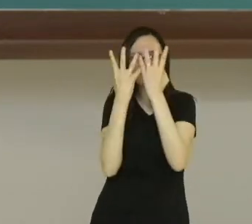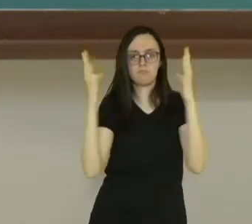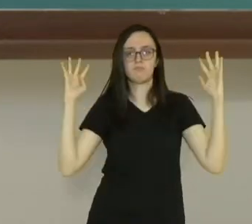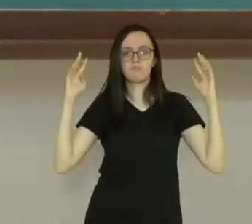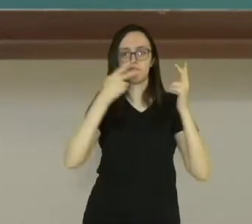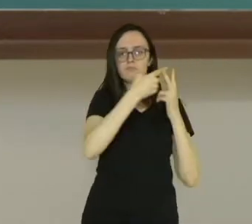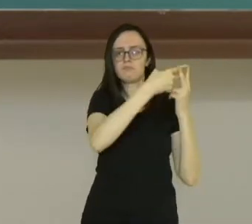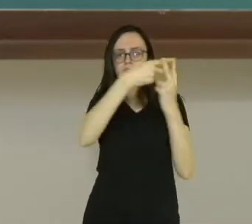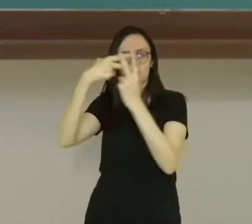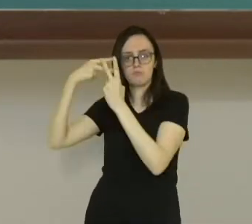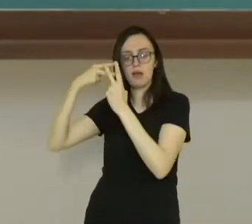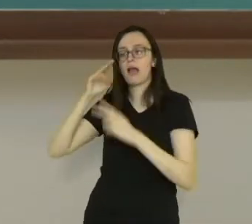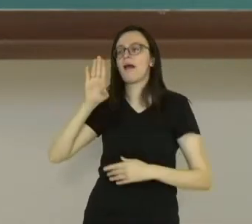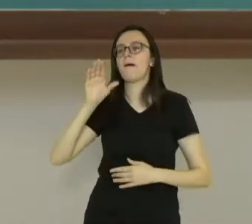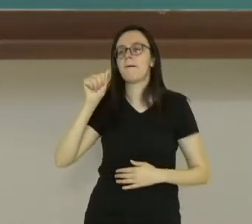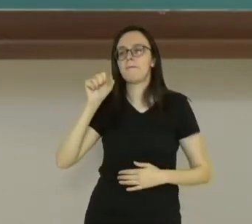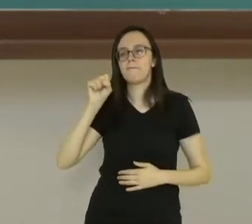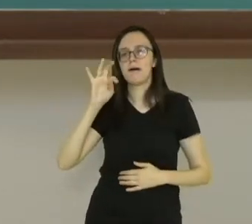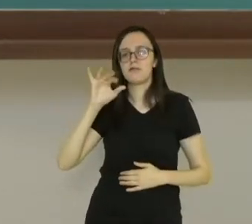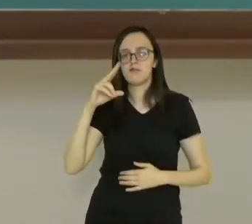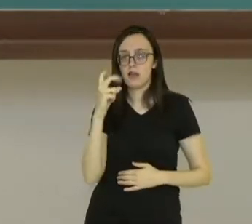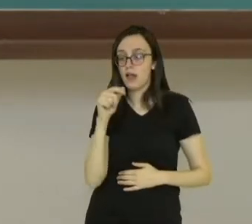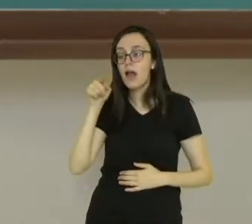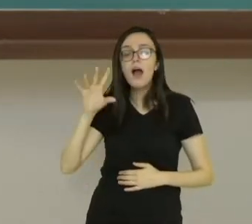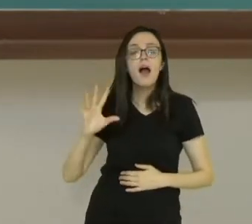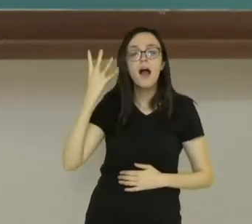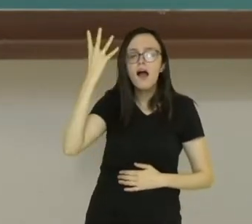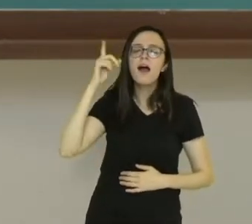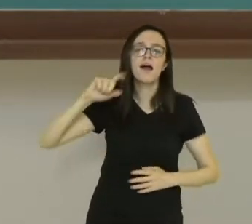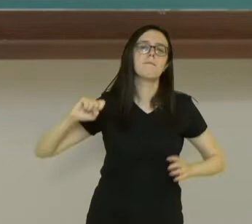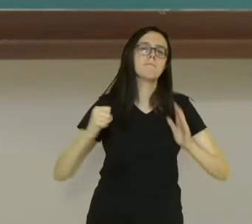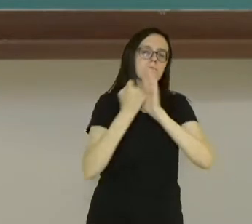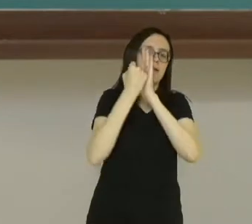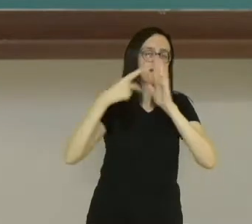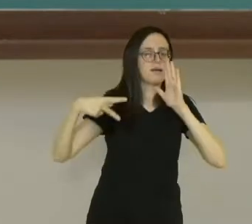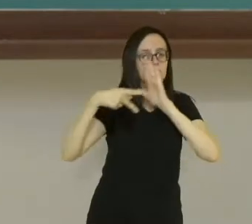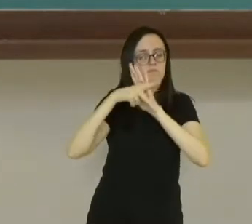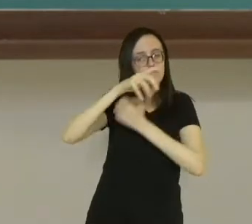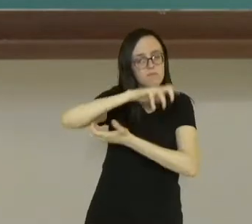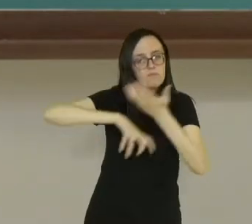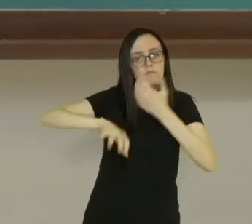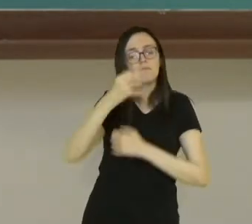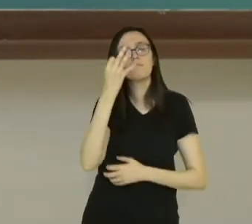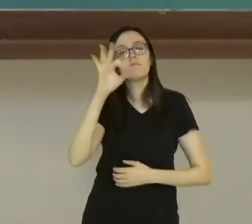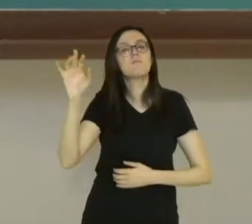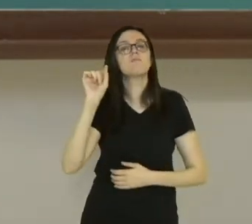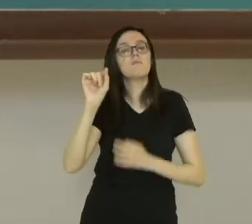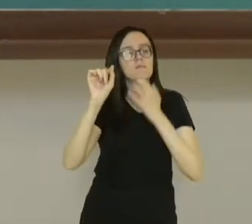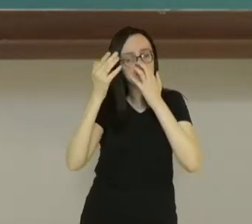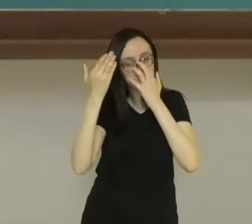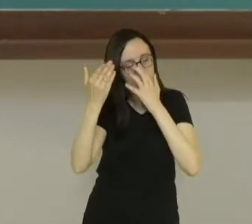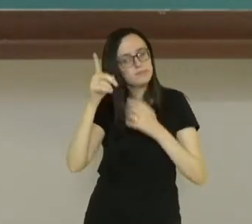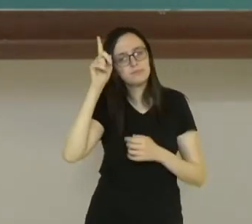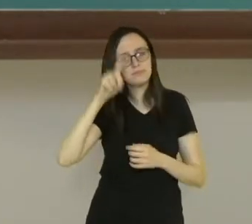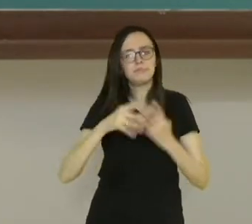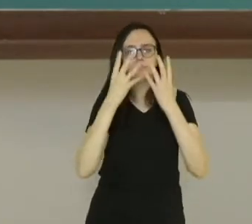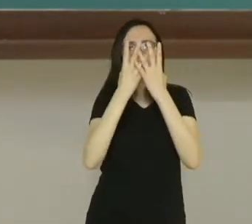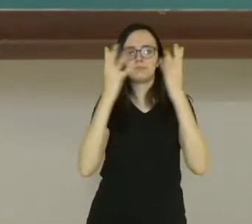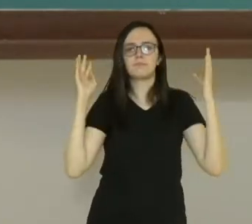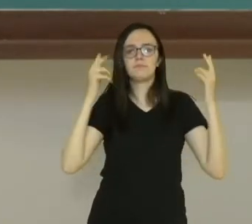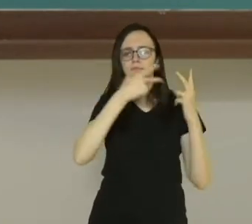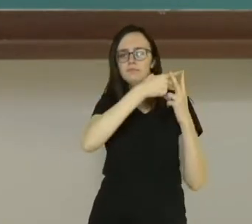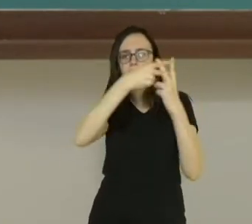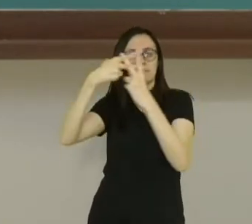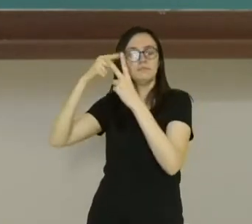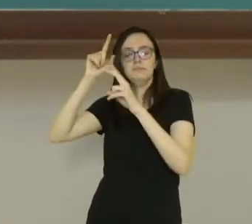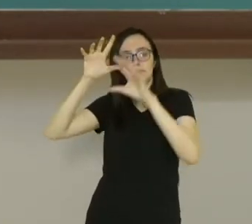chamava Bastilha. Então, o acontecimento símbolo da Revolução Francesa é a Bastilha, ou seja,